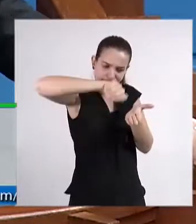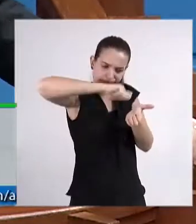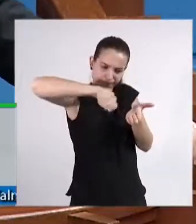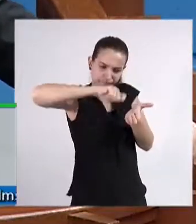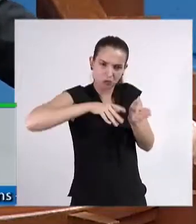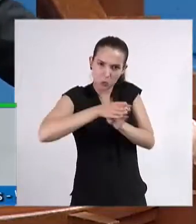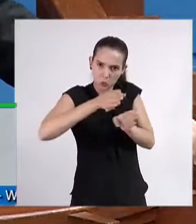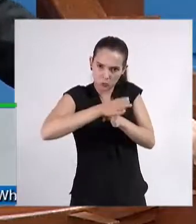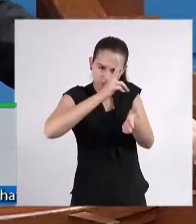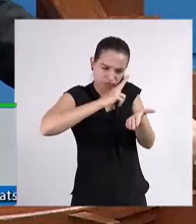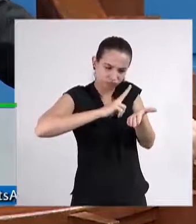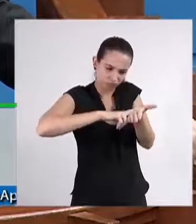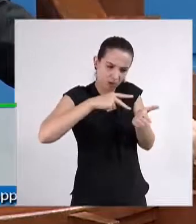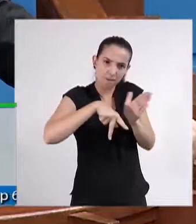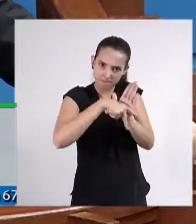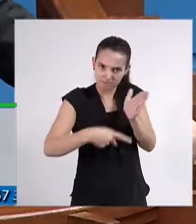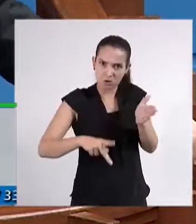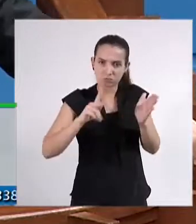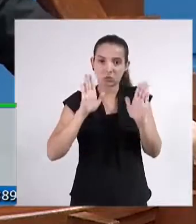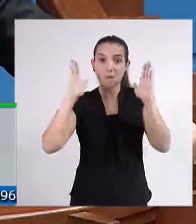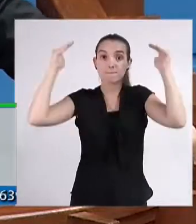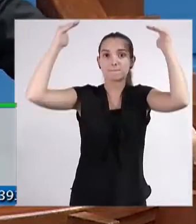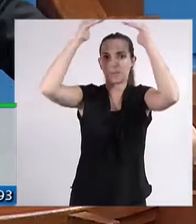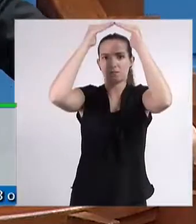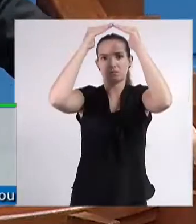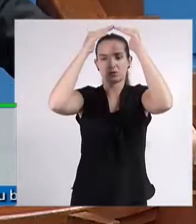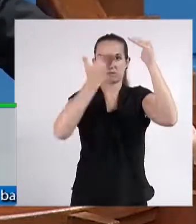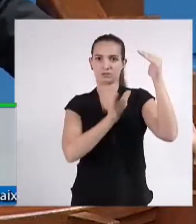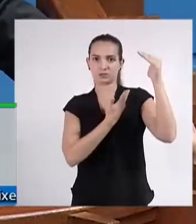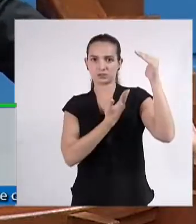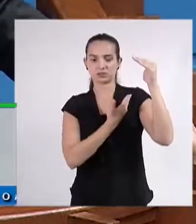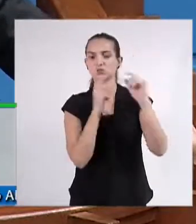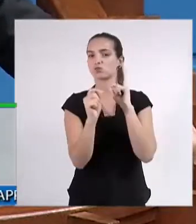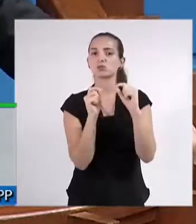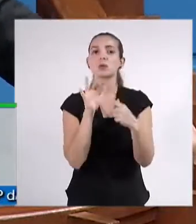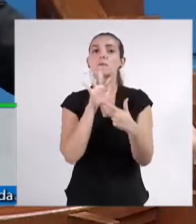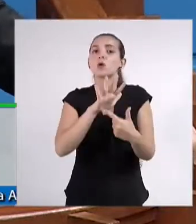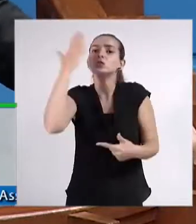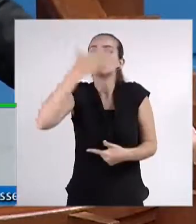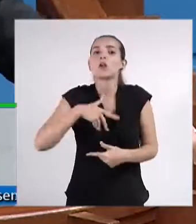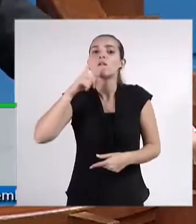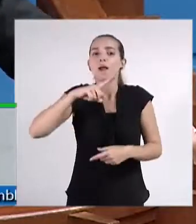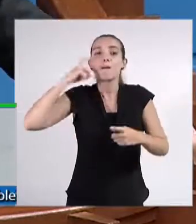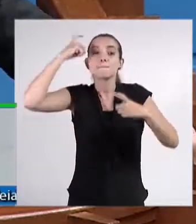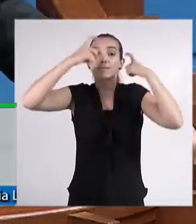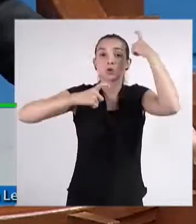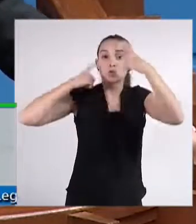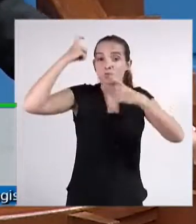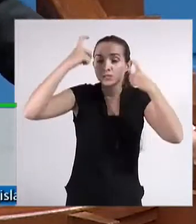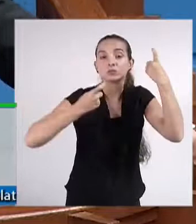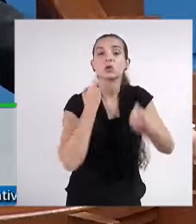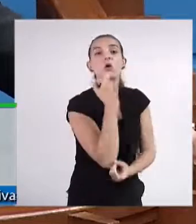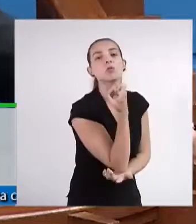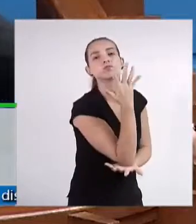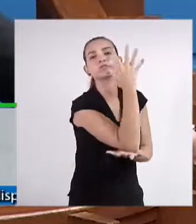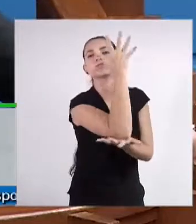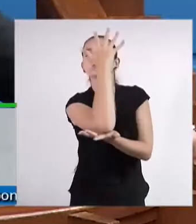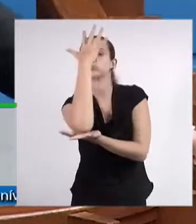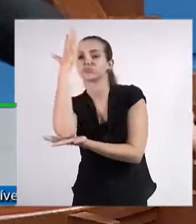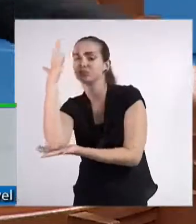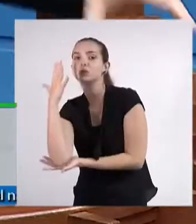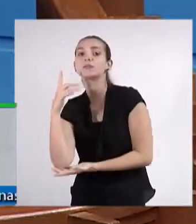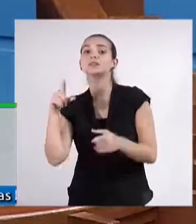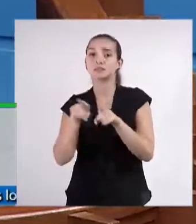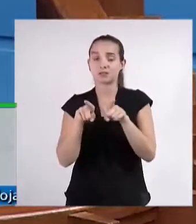ela retrata a questão da preocupação com o meio ambiente, que deve ser uma preocupação também dos